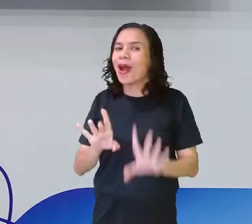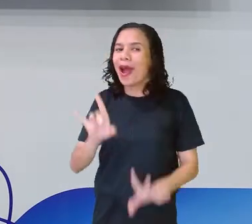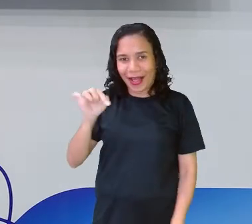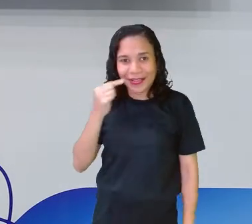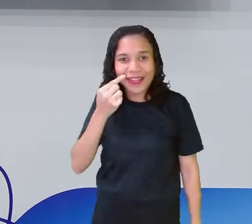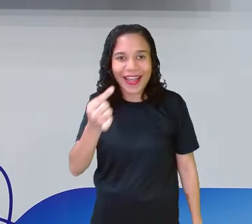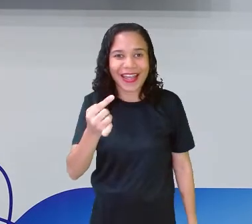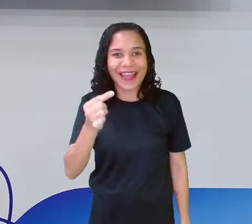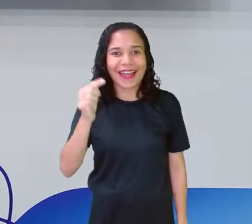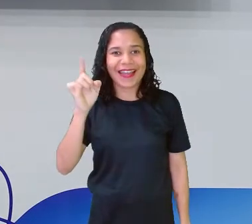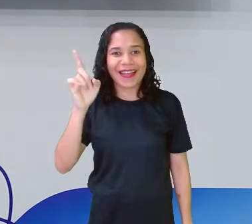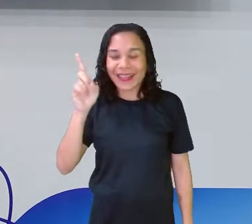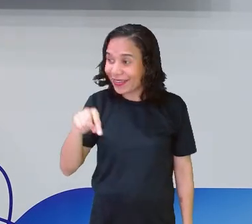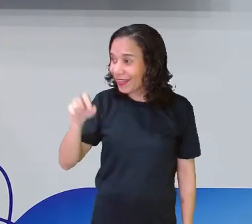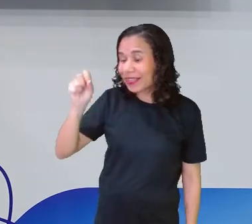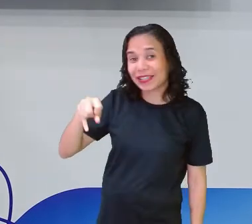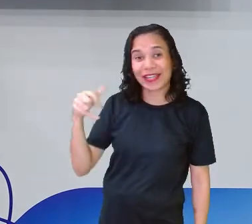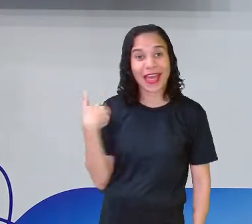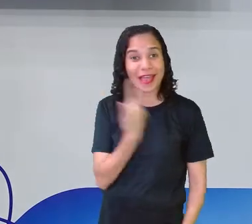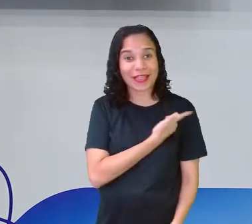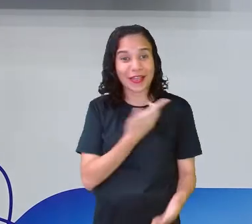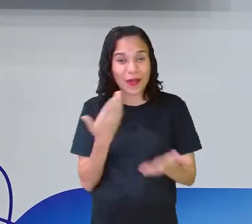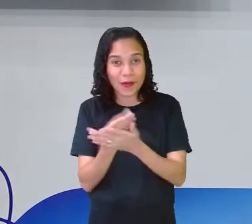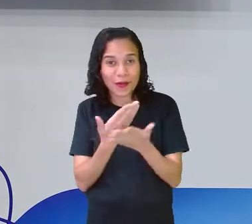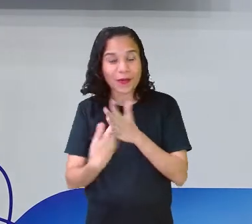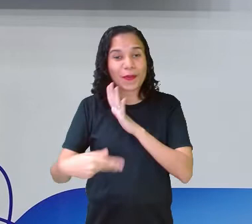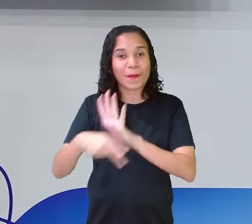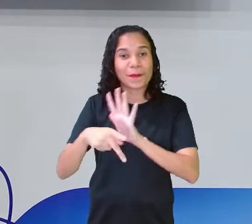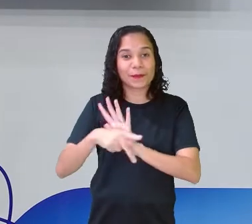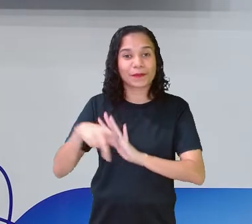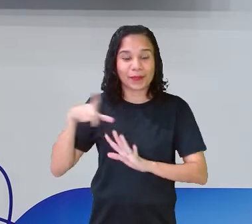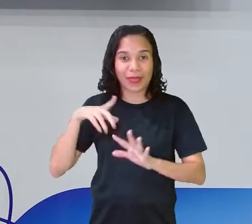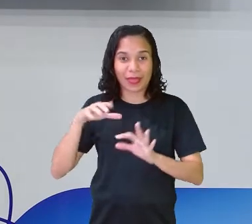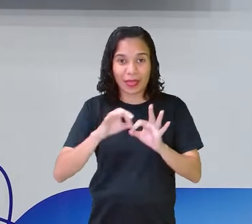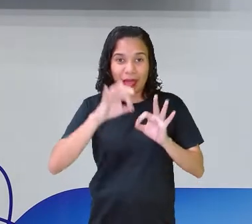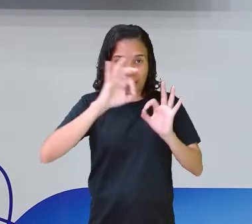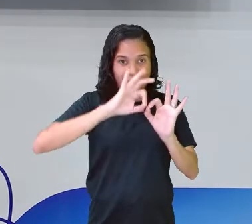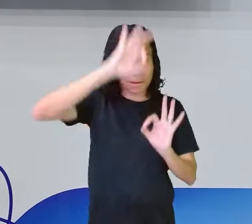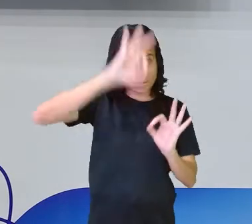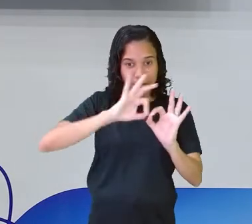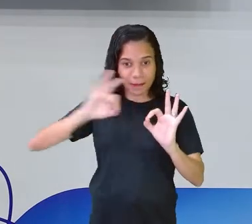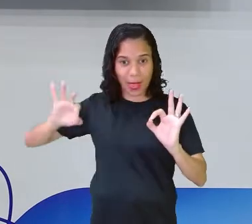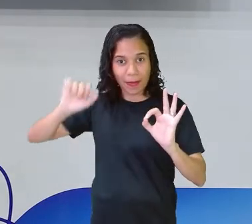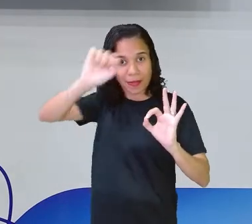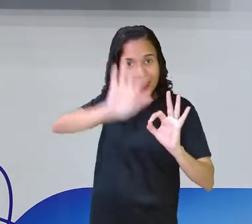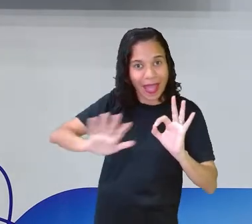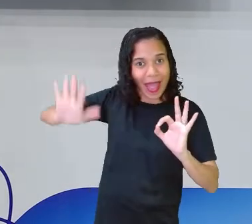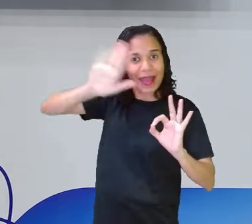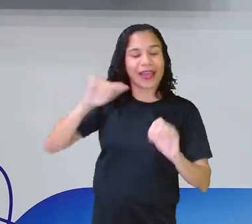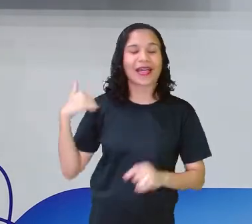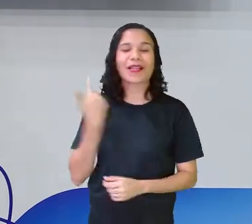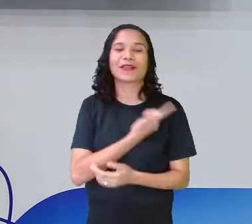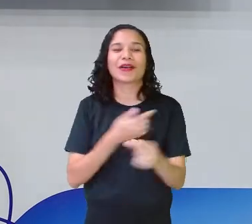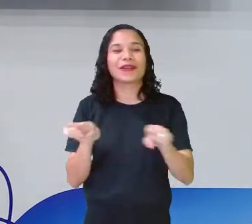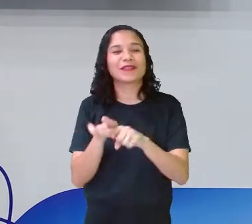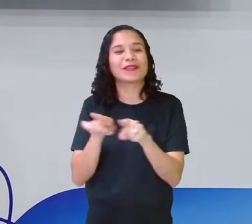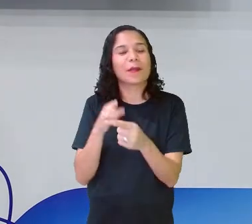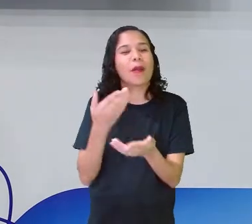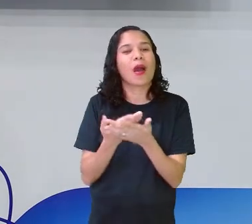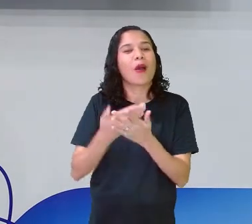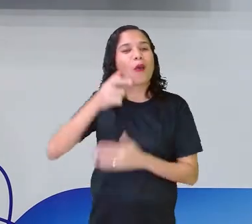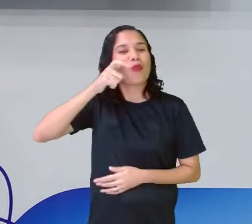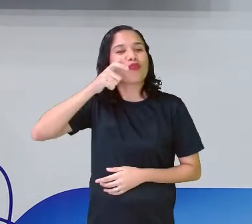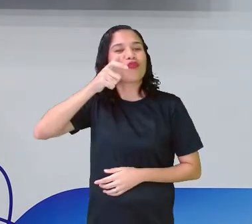né? Além da gente trabalhar perímetro e área, a gente comemora um dia bem interessante,